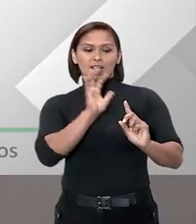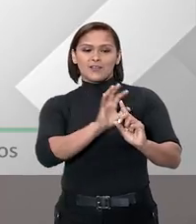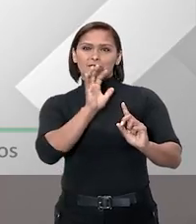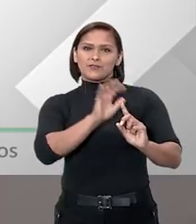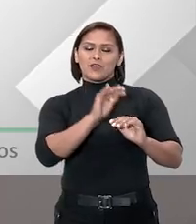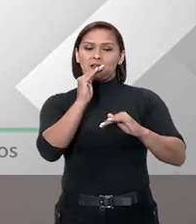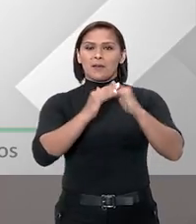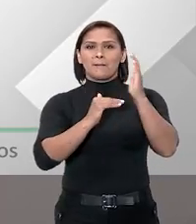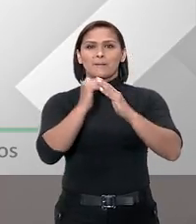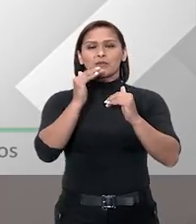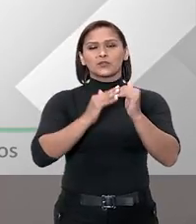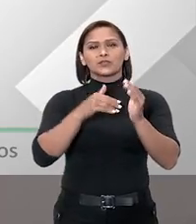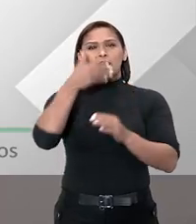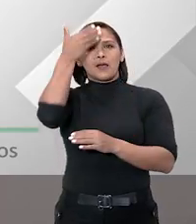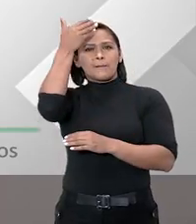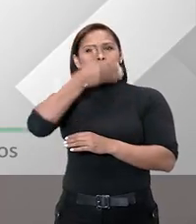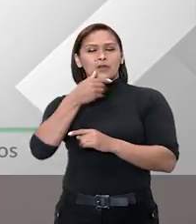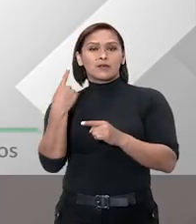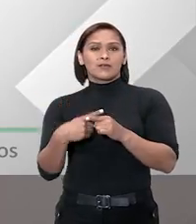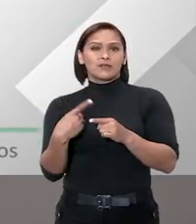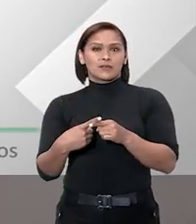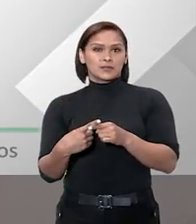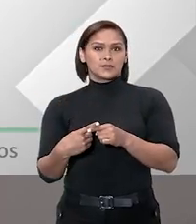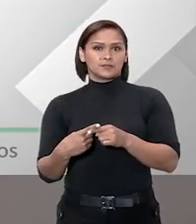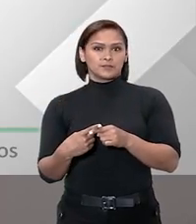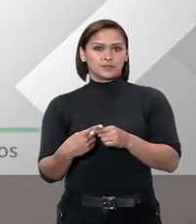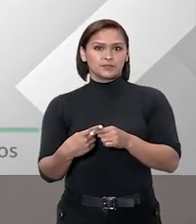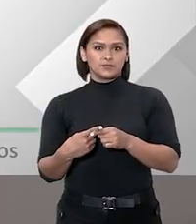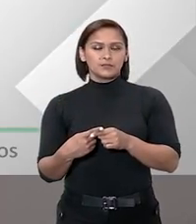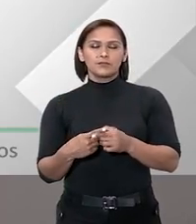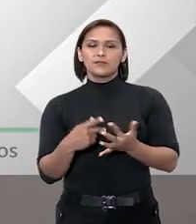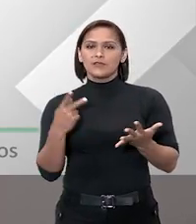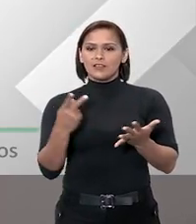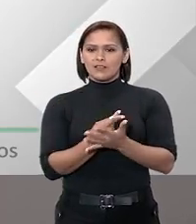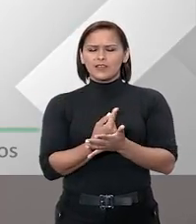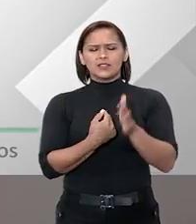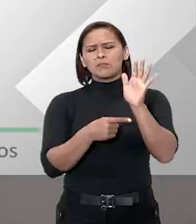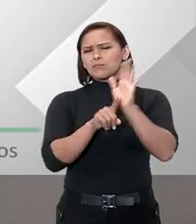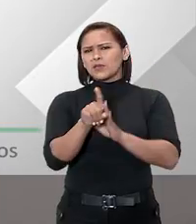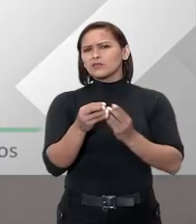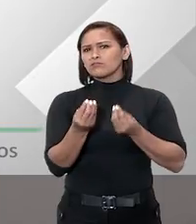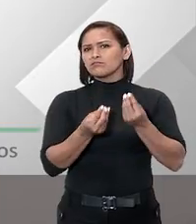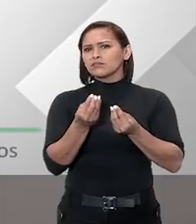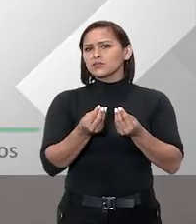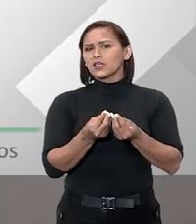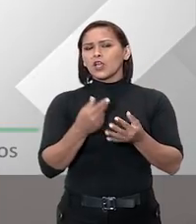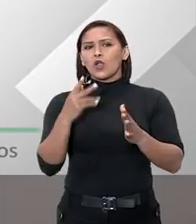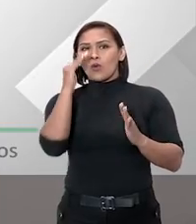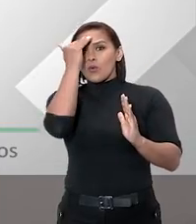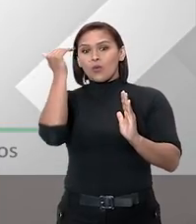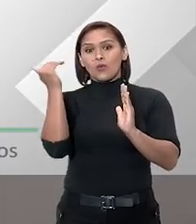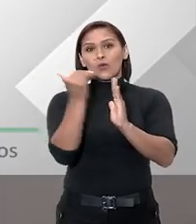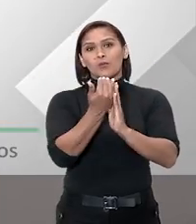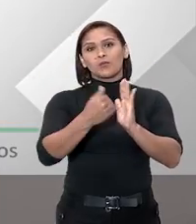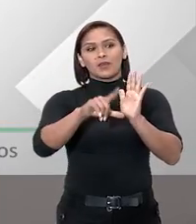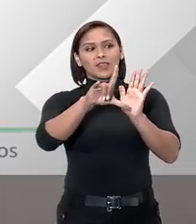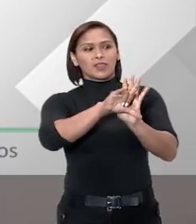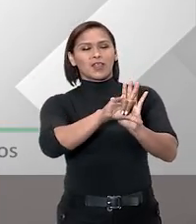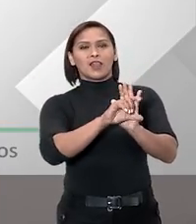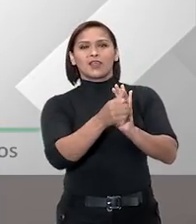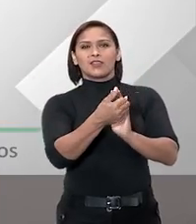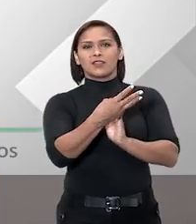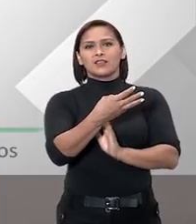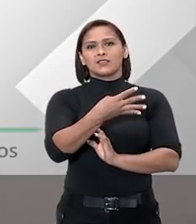na produção da prova, justamente porque vai ser questionado que não houve o cumprimento por parte da